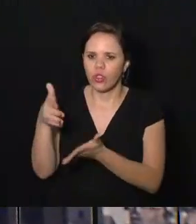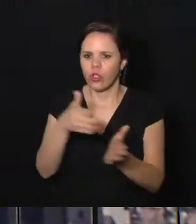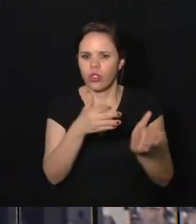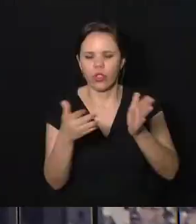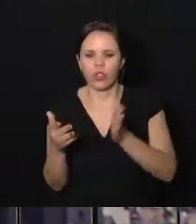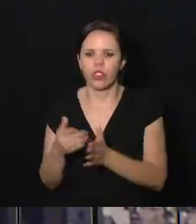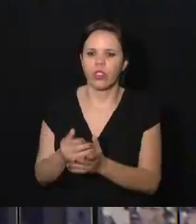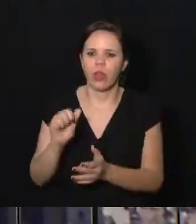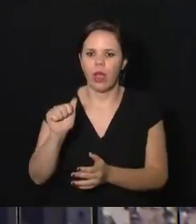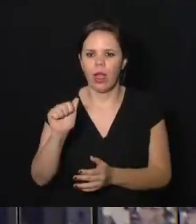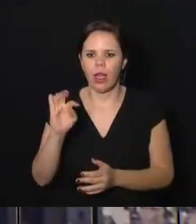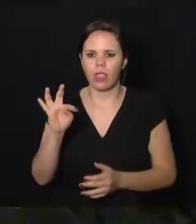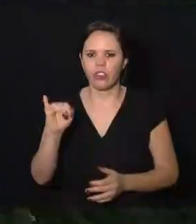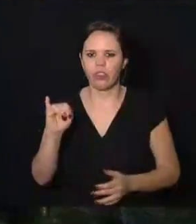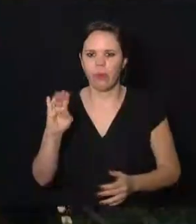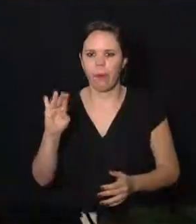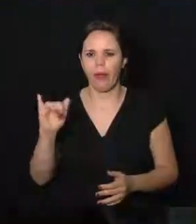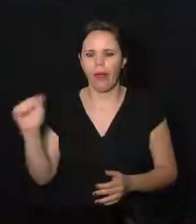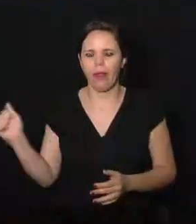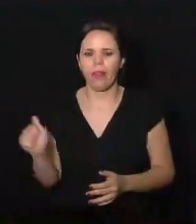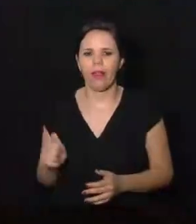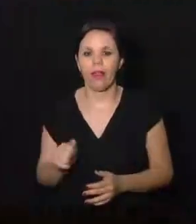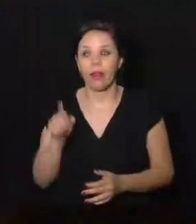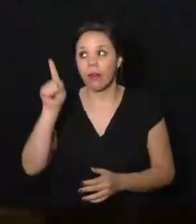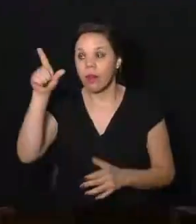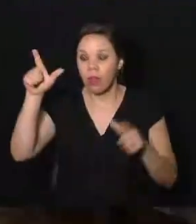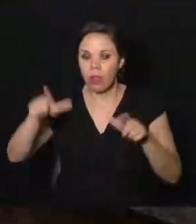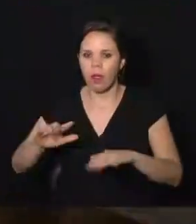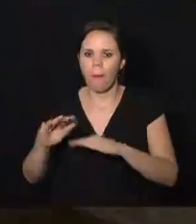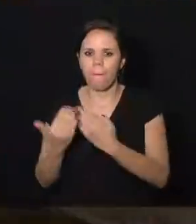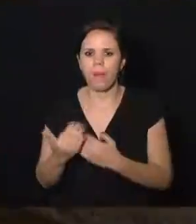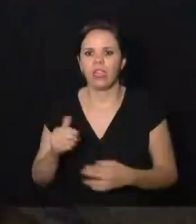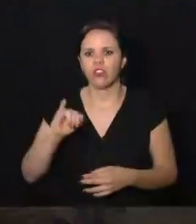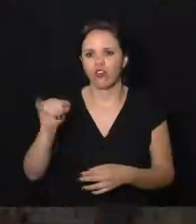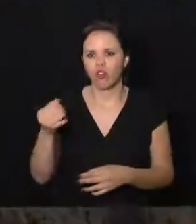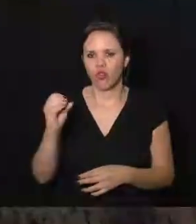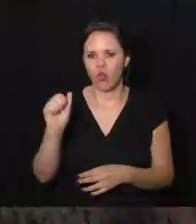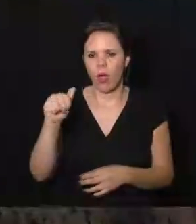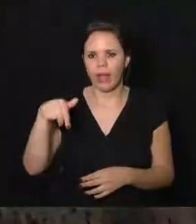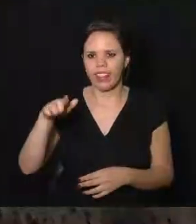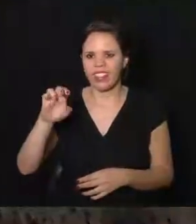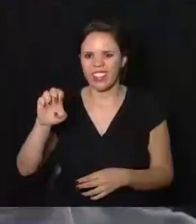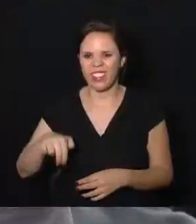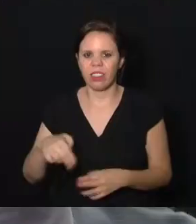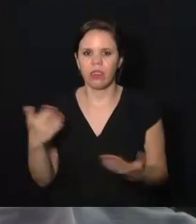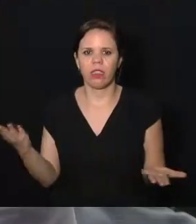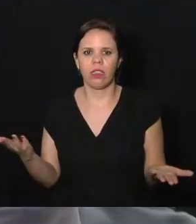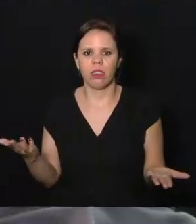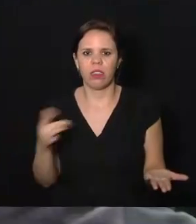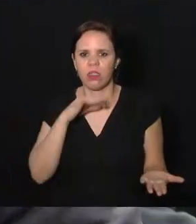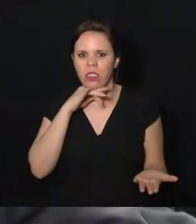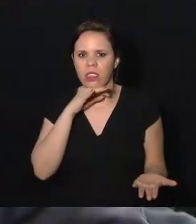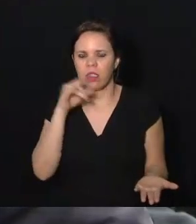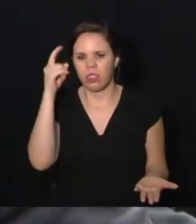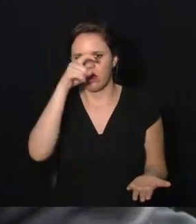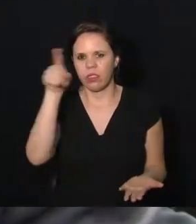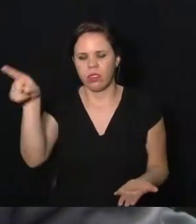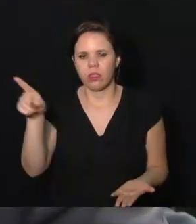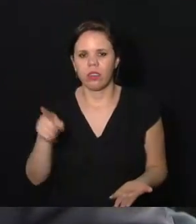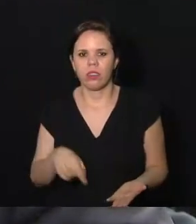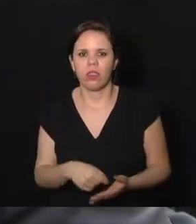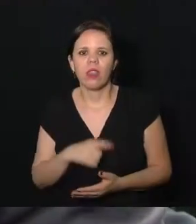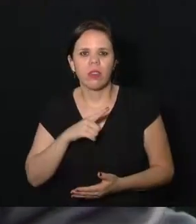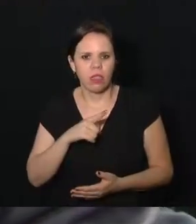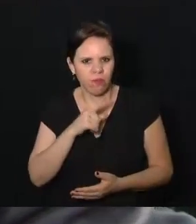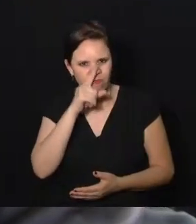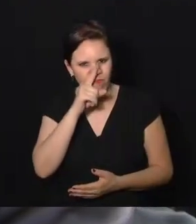de Joaquim Egídio. Segundo o vereador, a ponte está em condições precárias. Ela corre o risco